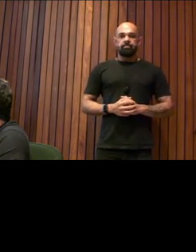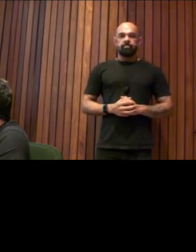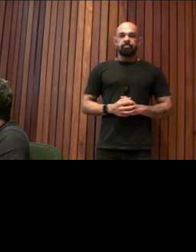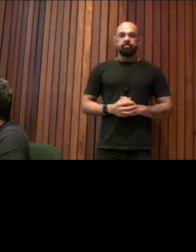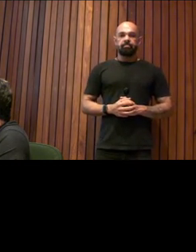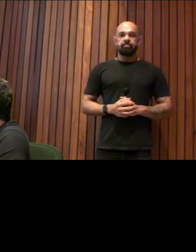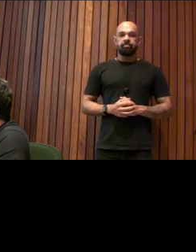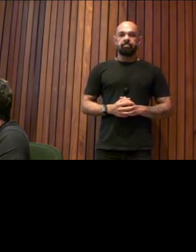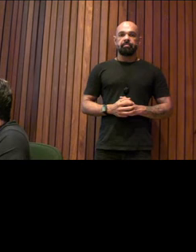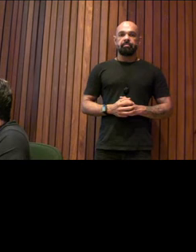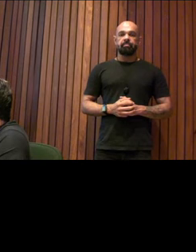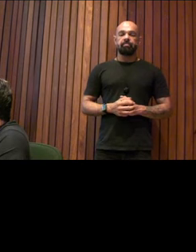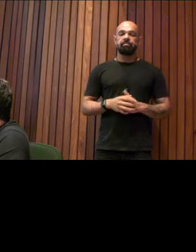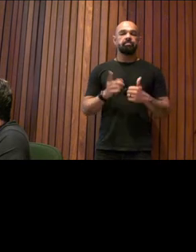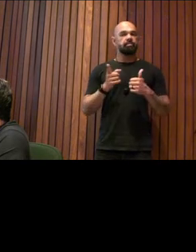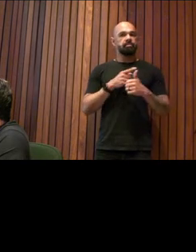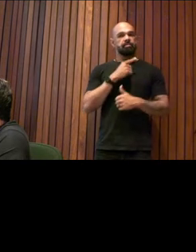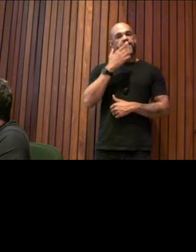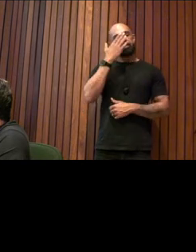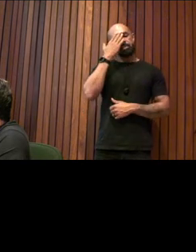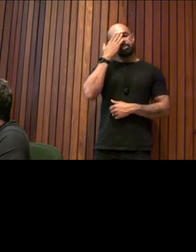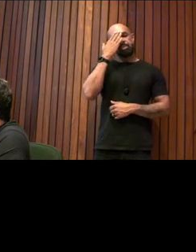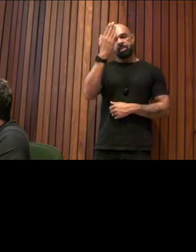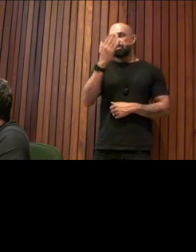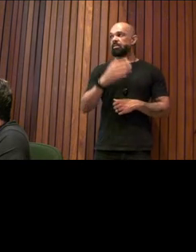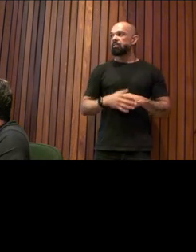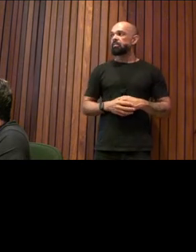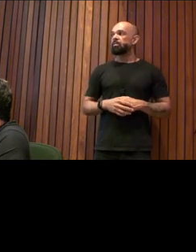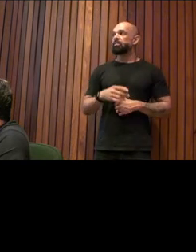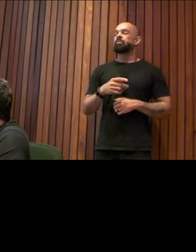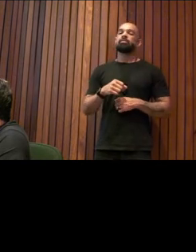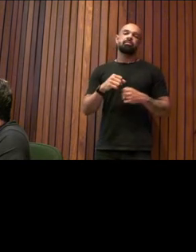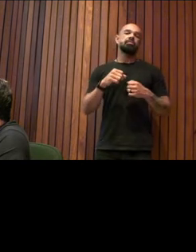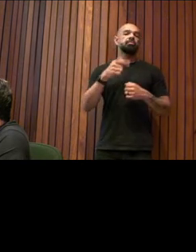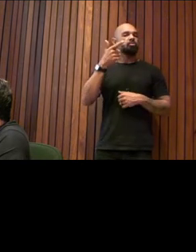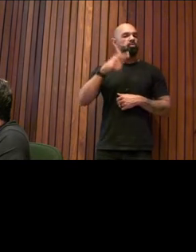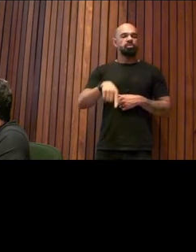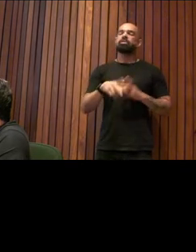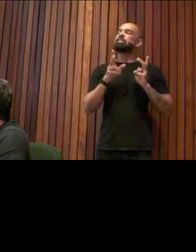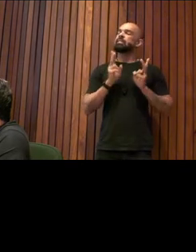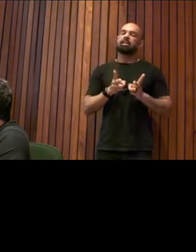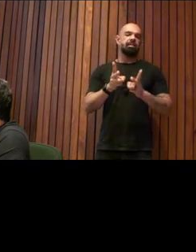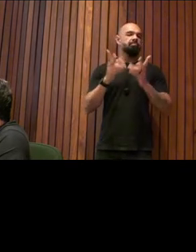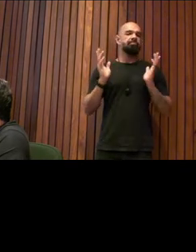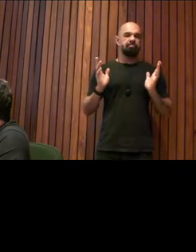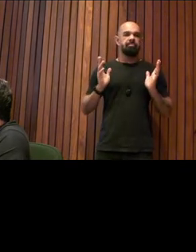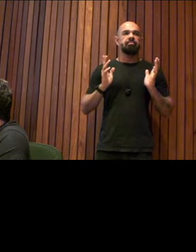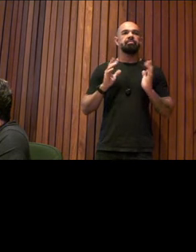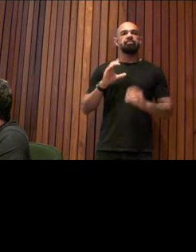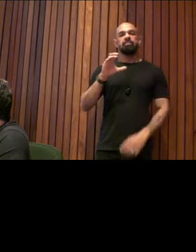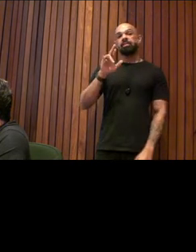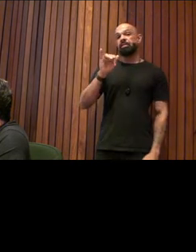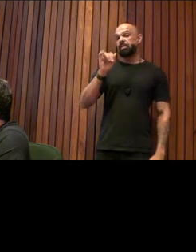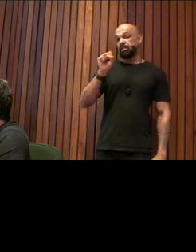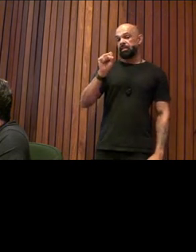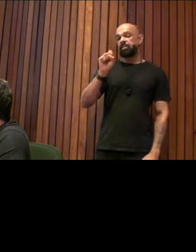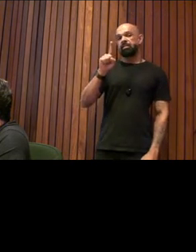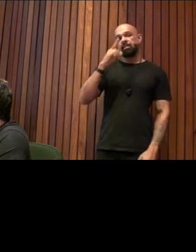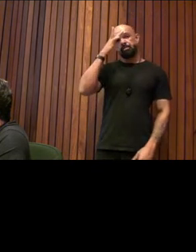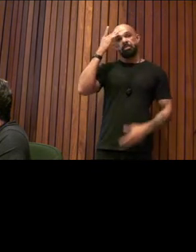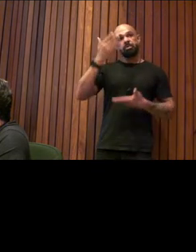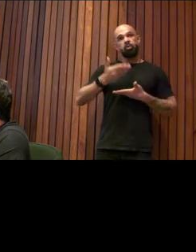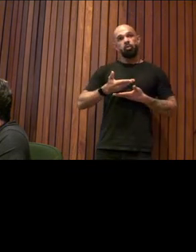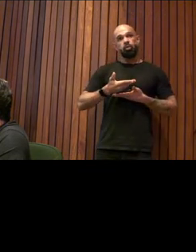Bom, eu primeiro quero agradecer, eu vou fazer isso de novo e sempre, né, a Cris, que foi a pessoa que me